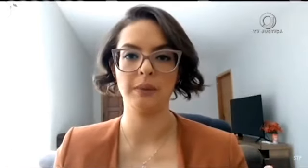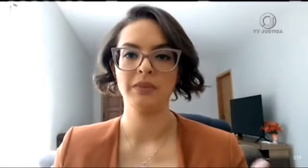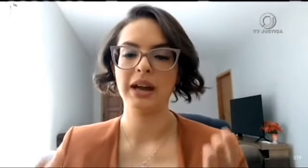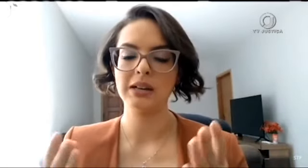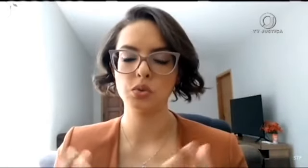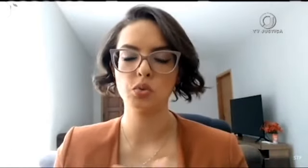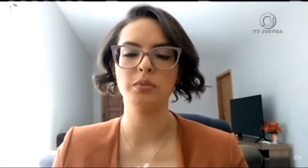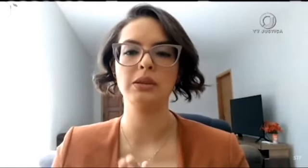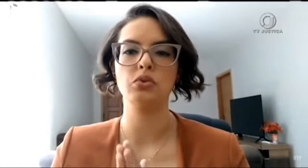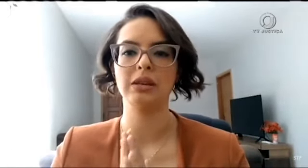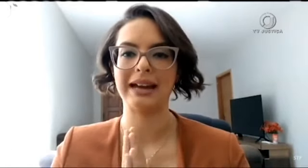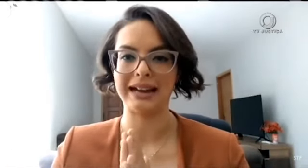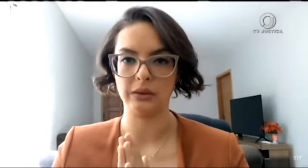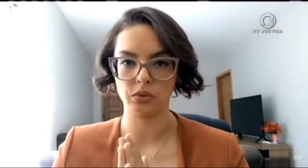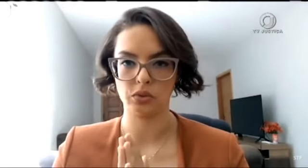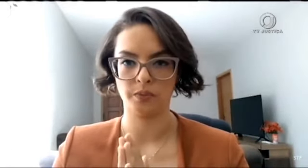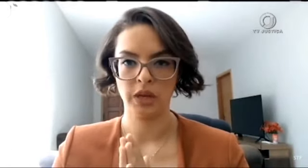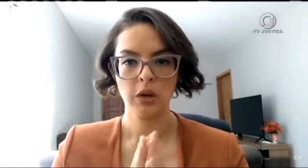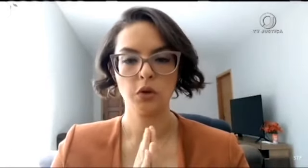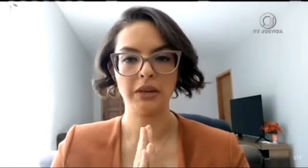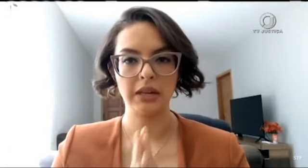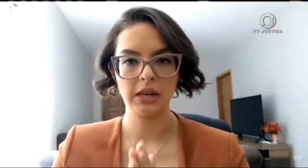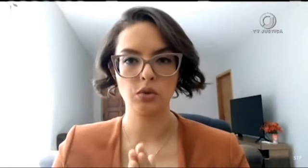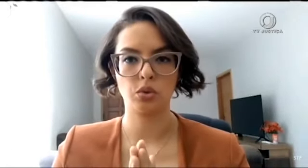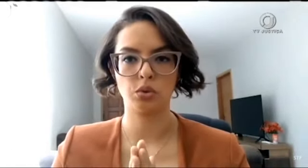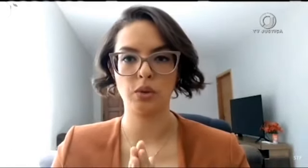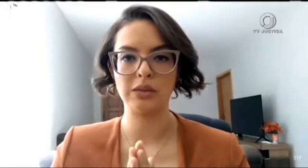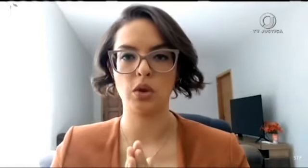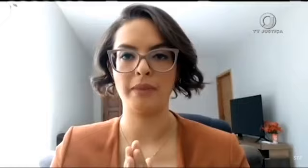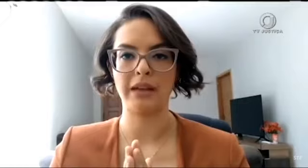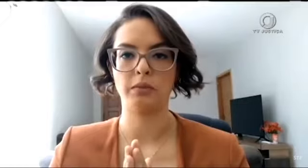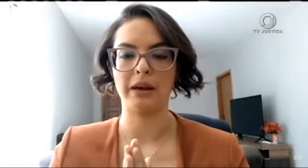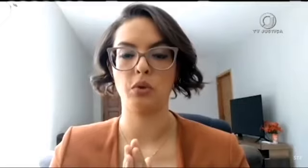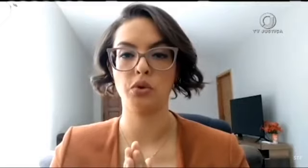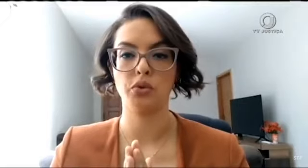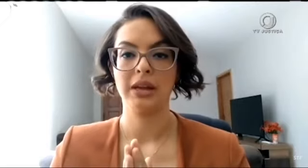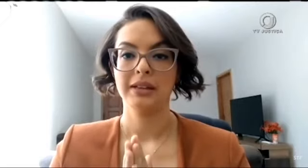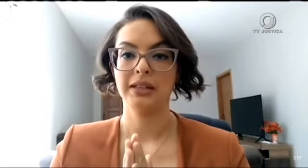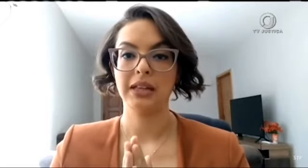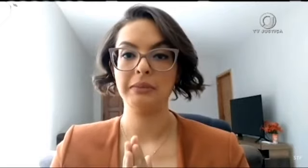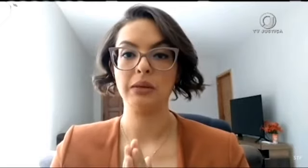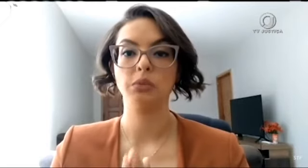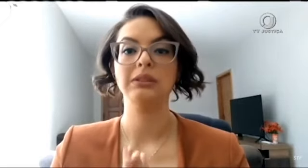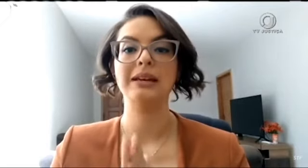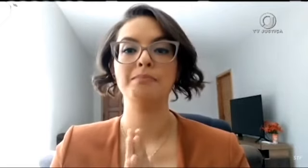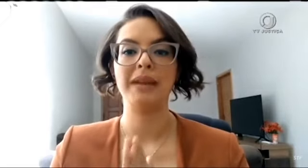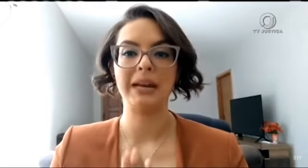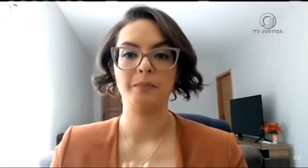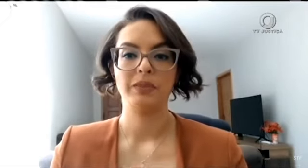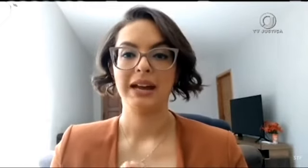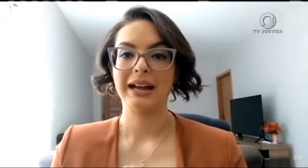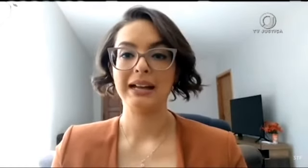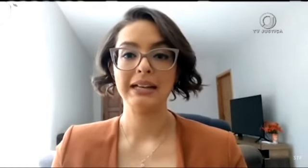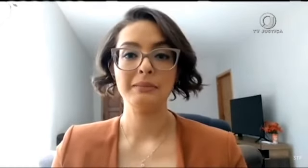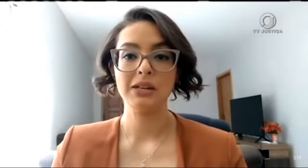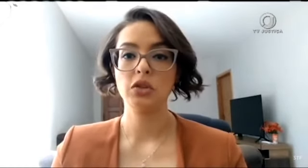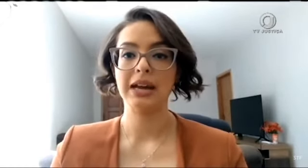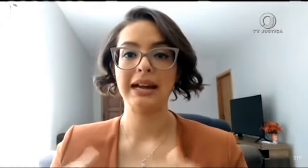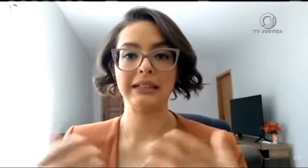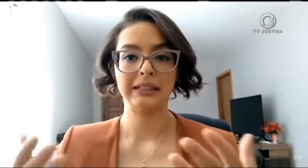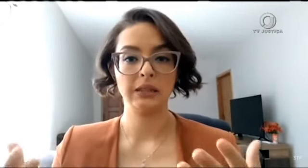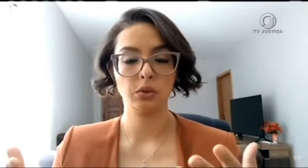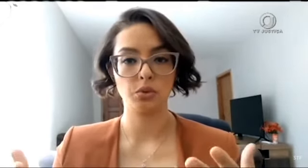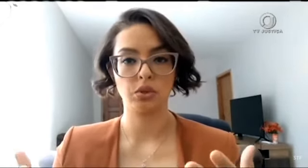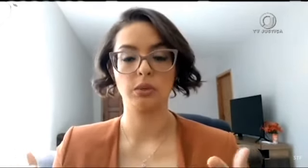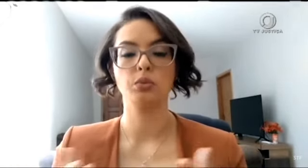diretora assumem os cargos. O ministro Luiz Roberto Barroso determinou também a